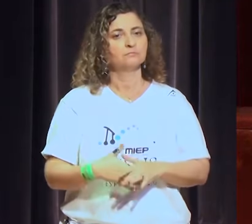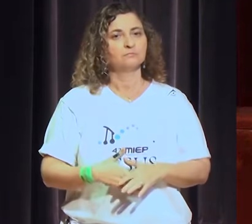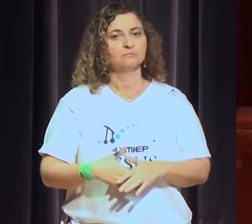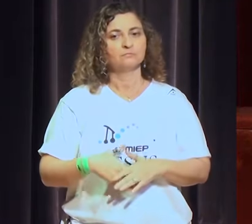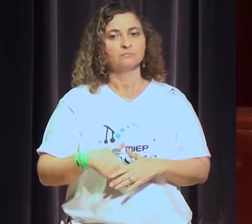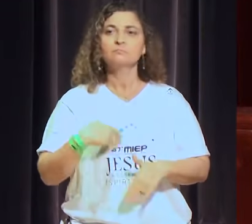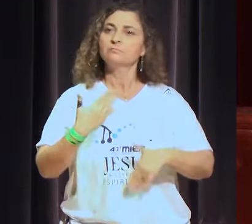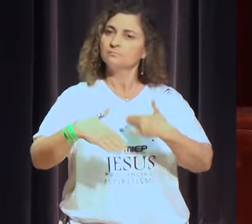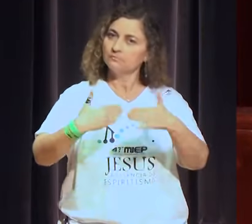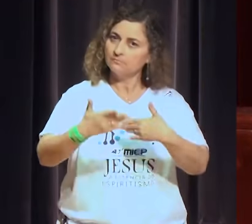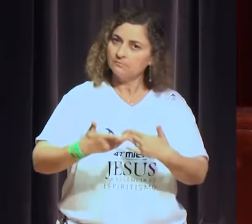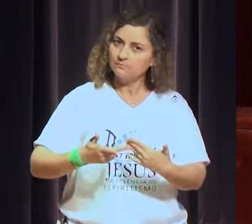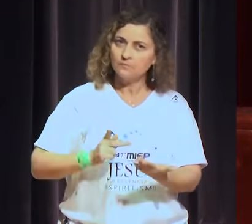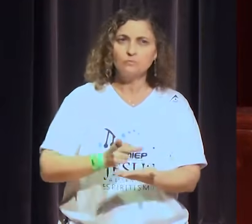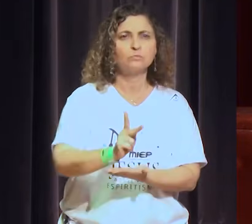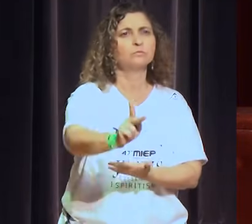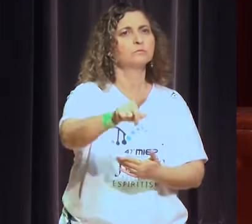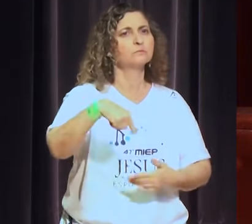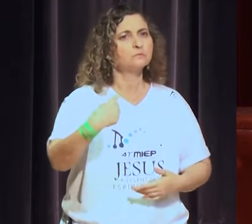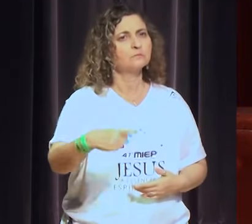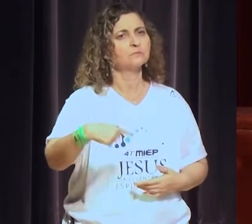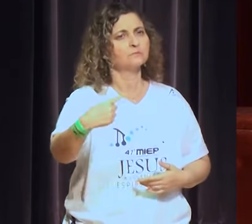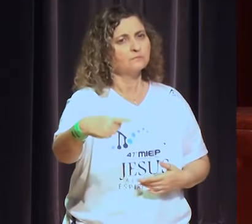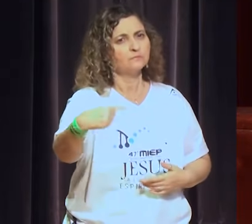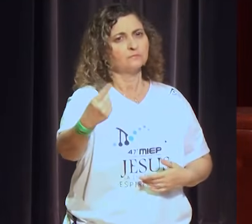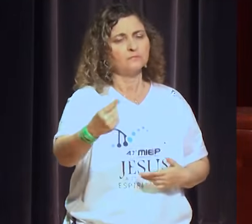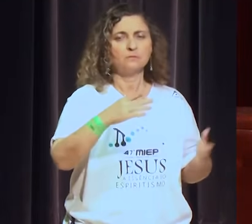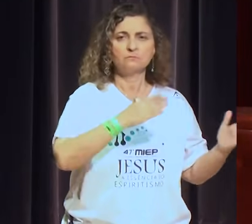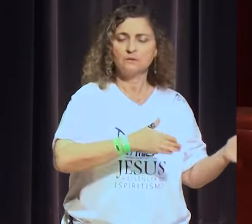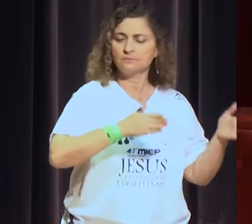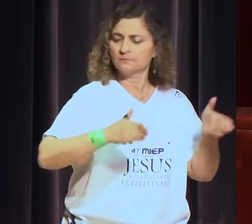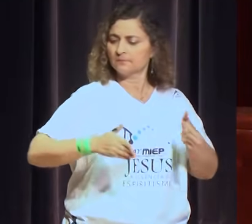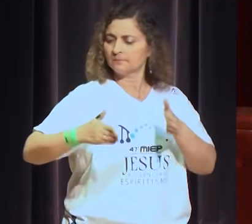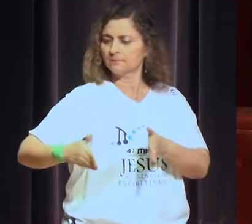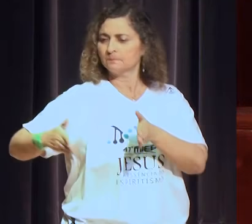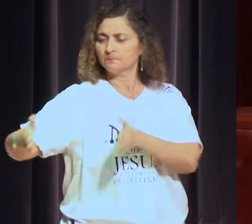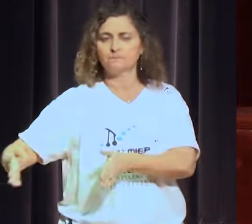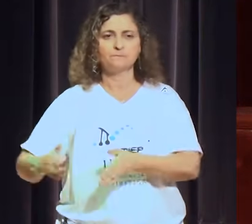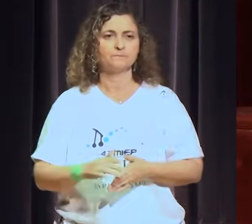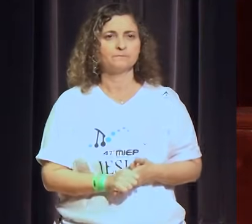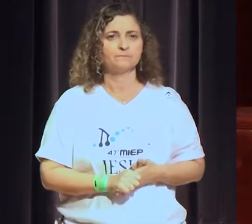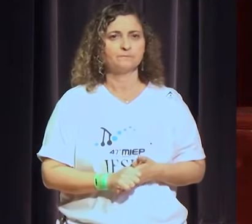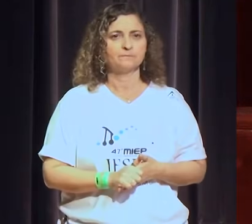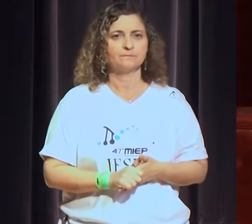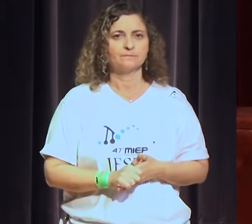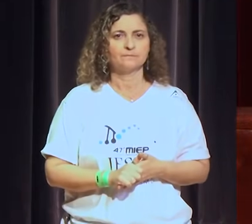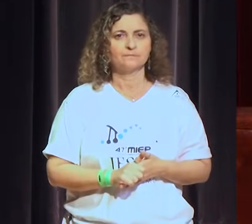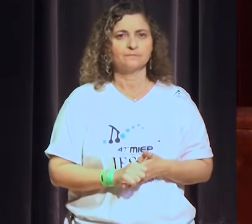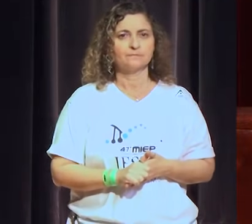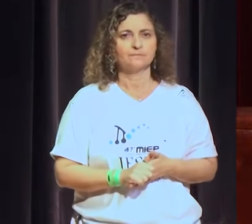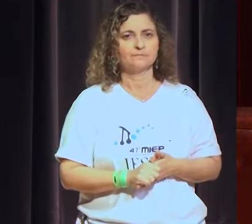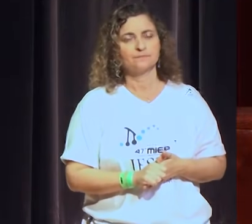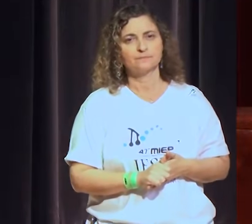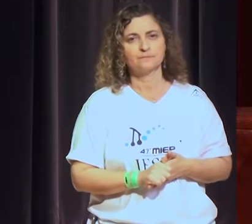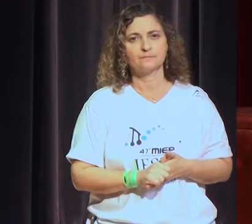Inexorável em intervalos regulares. O que esse sujeito imaginou?